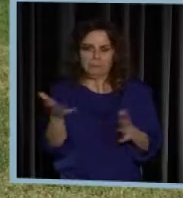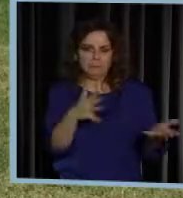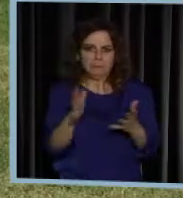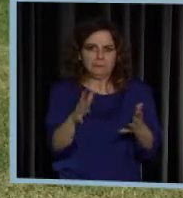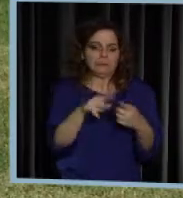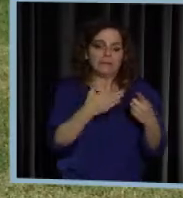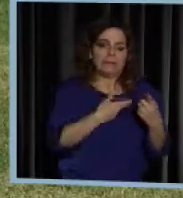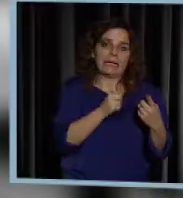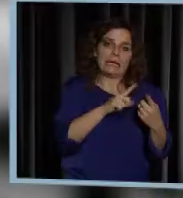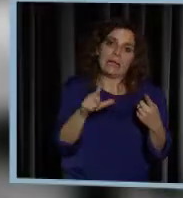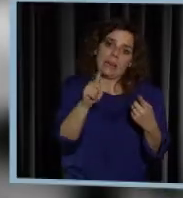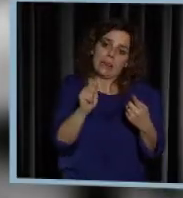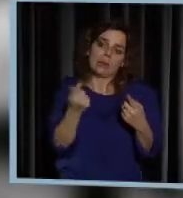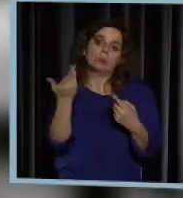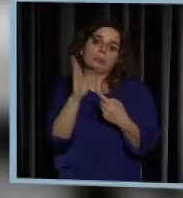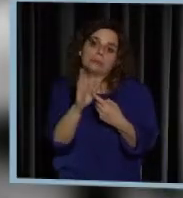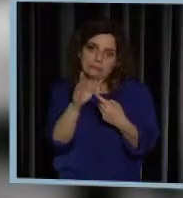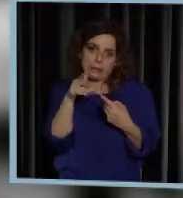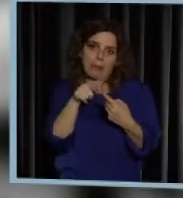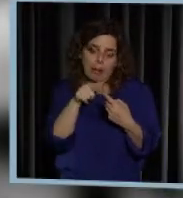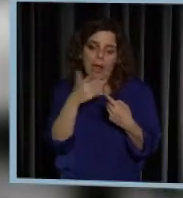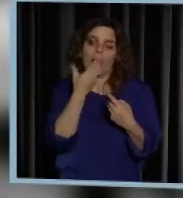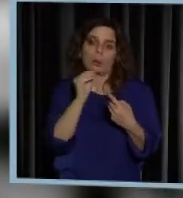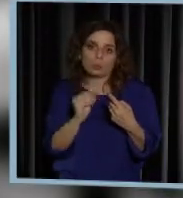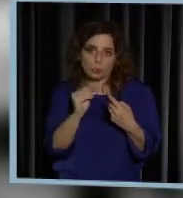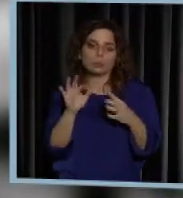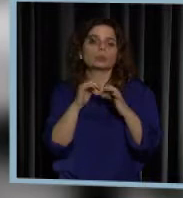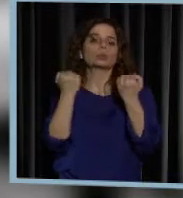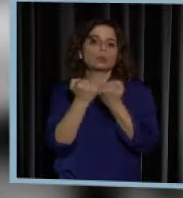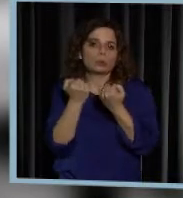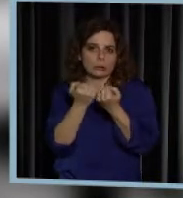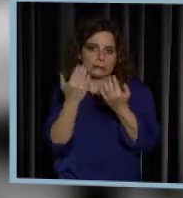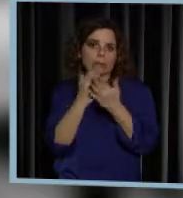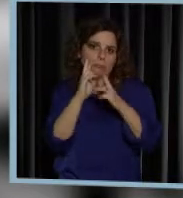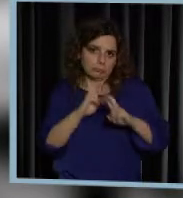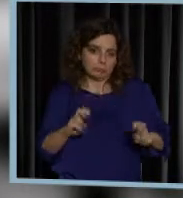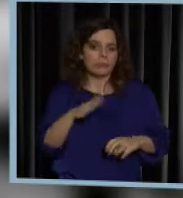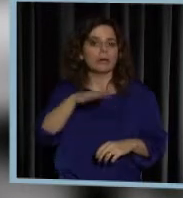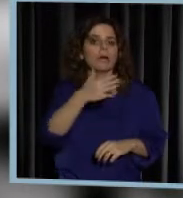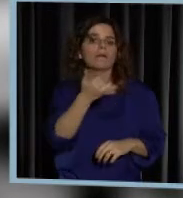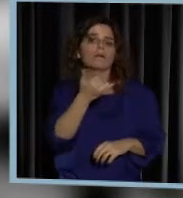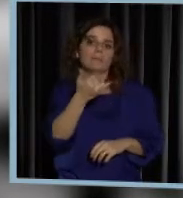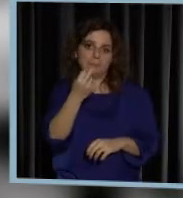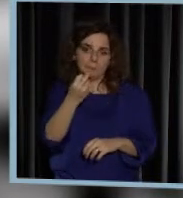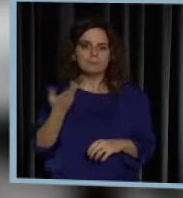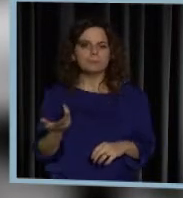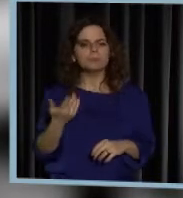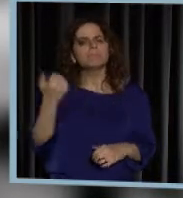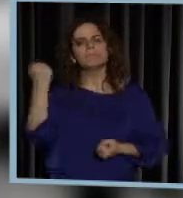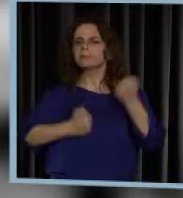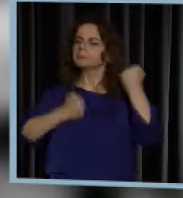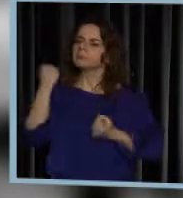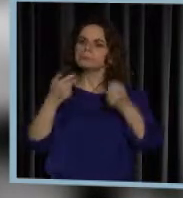eles Daniel Cohn-Bendit, estudante de Sociologia de 23 anos, reclamam